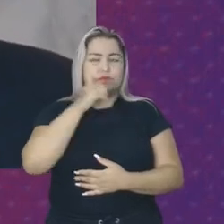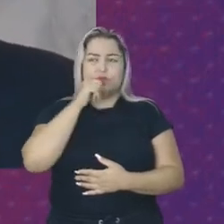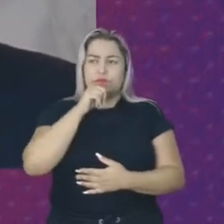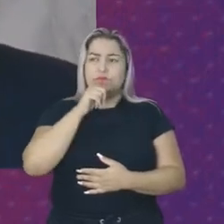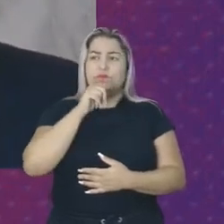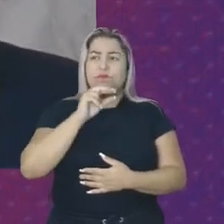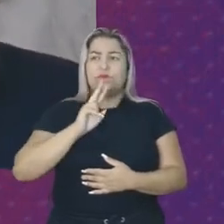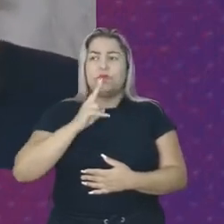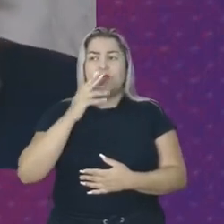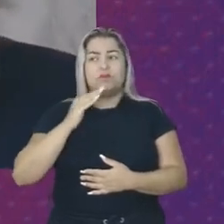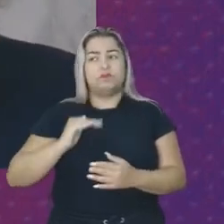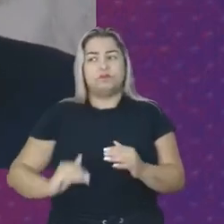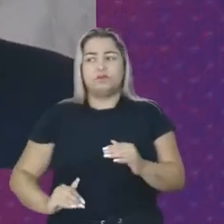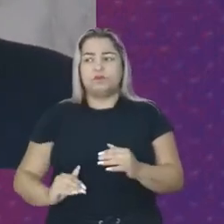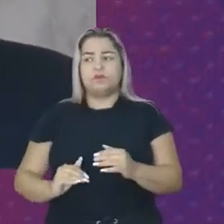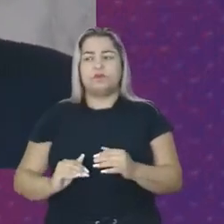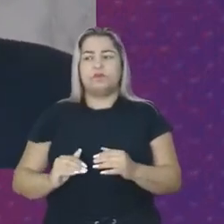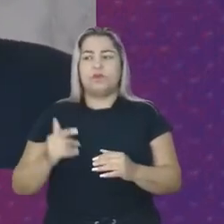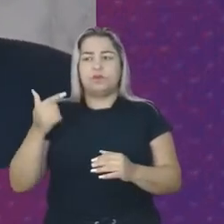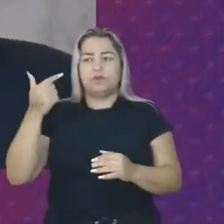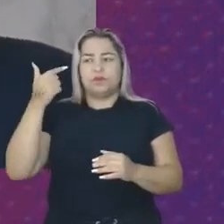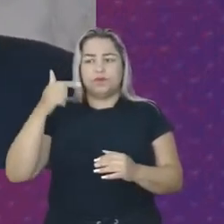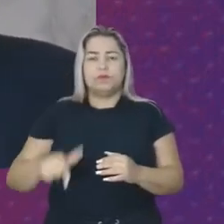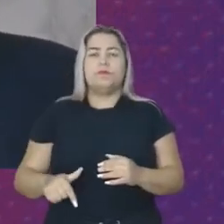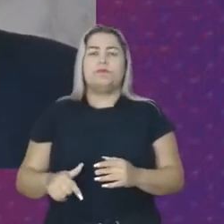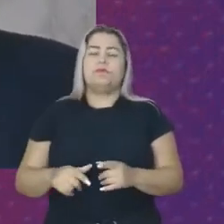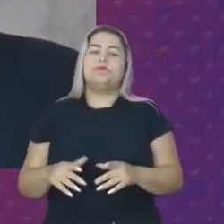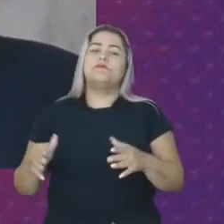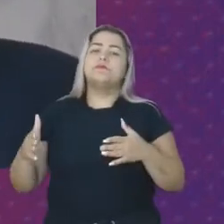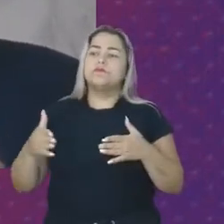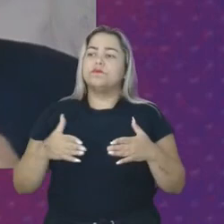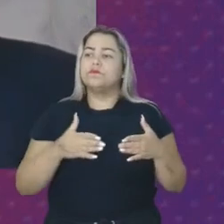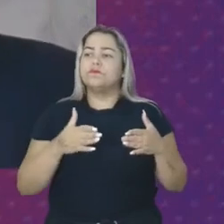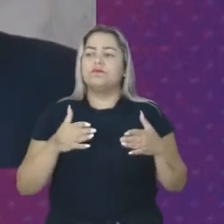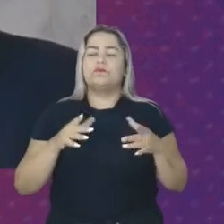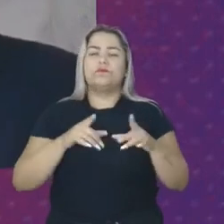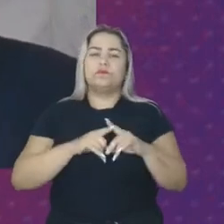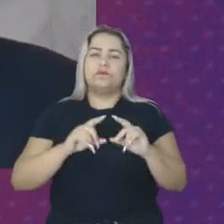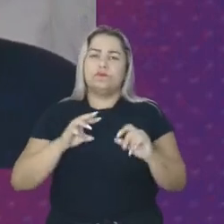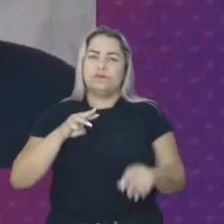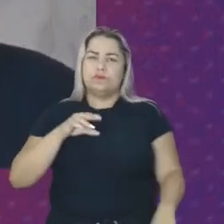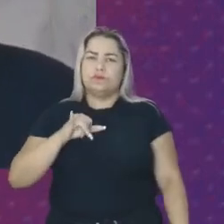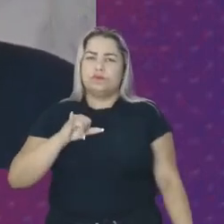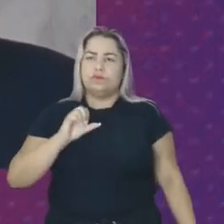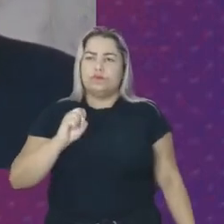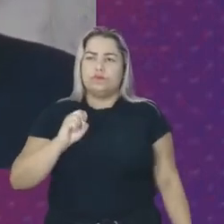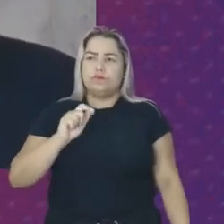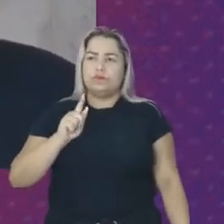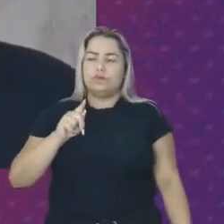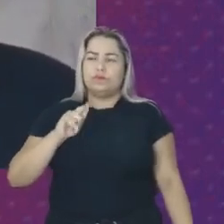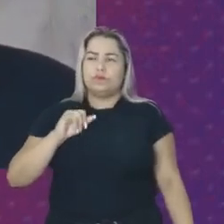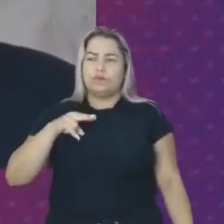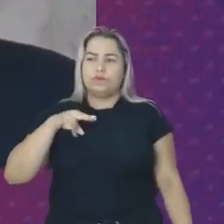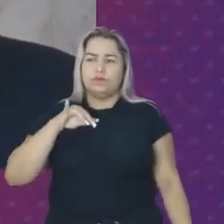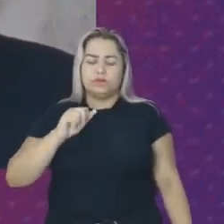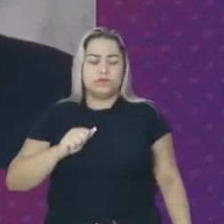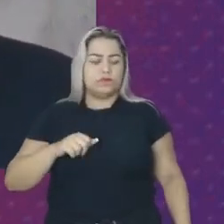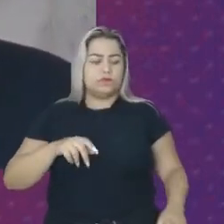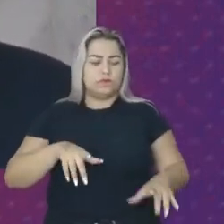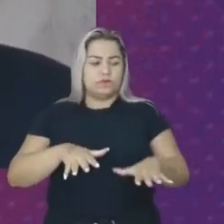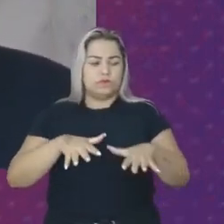valem menos do que as outras vidas. Então, essa jornada contra a misoginia, passando por debates nas